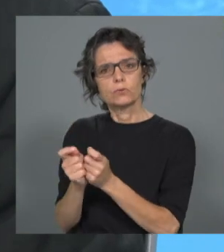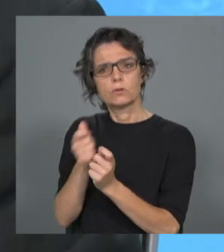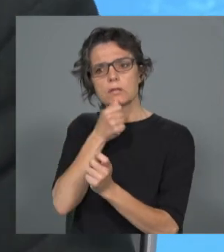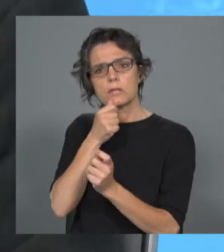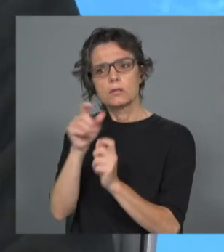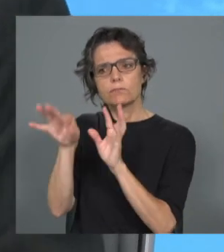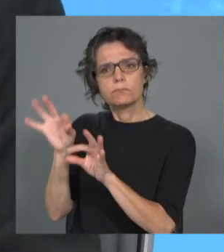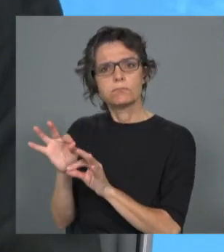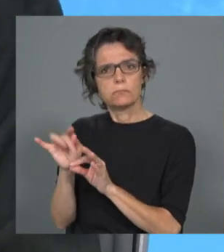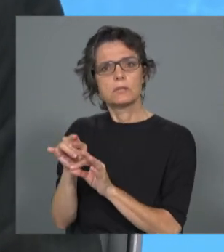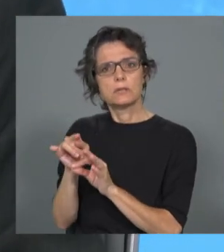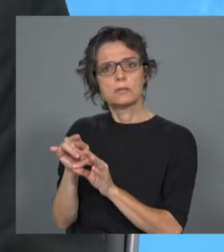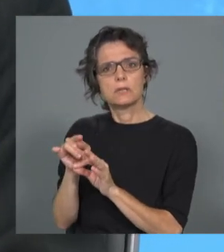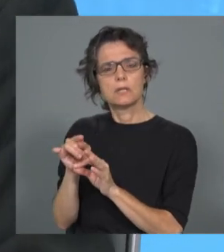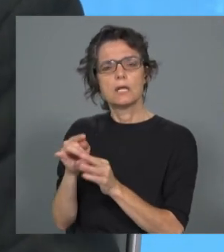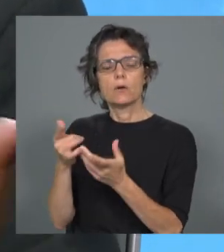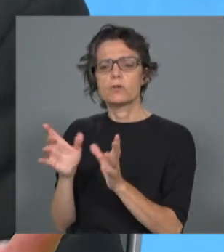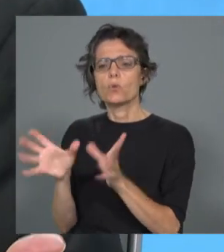que não seja meramente um órgão